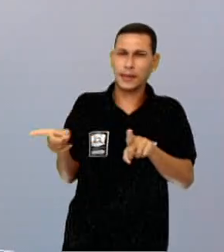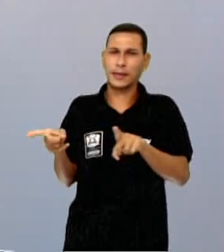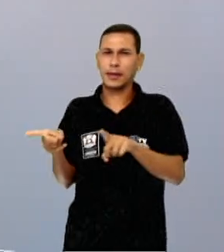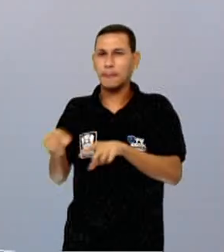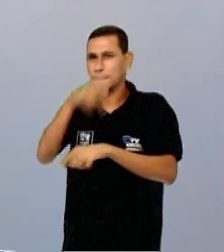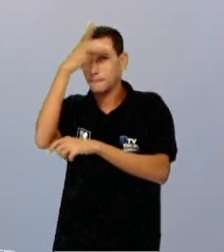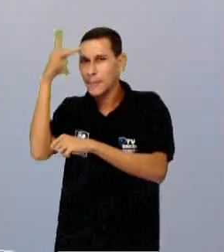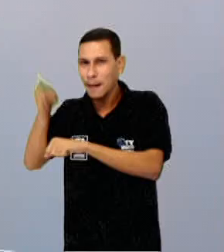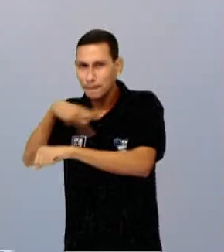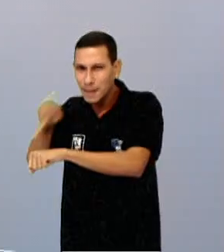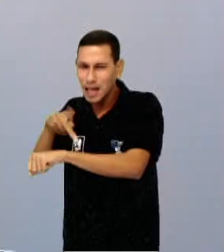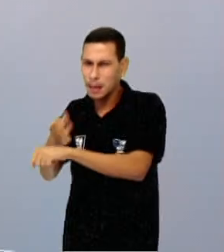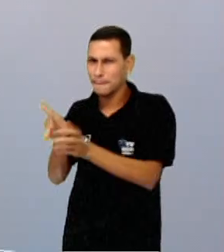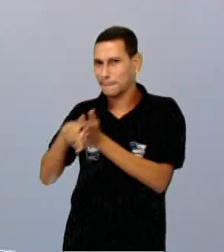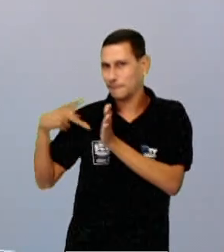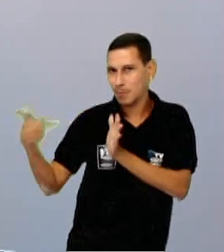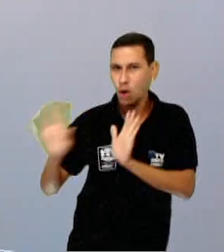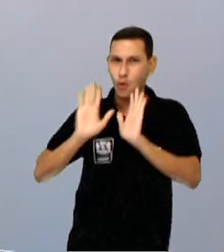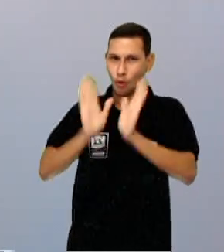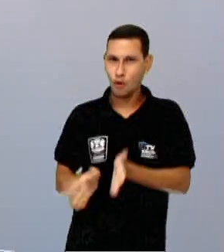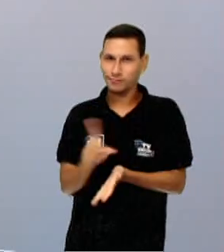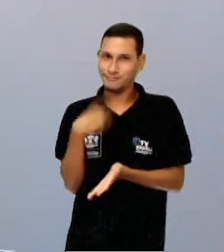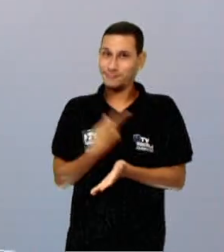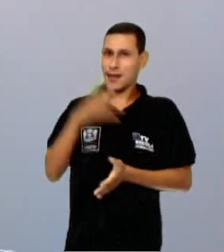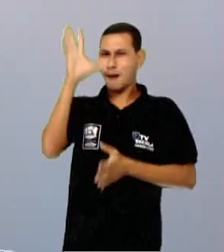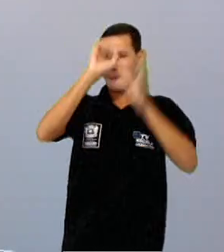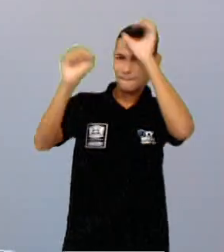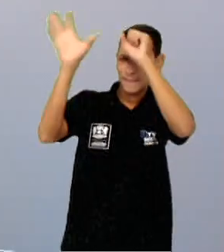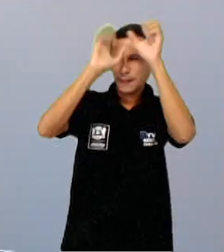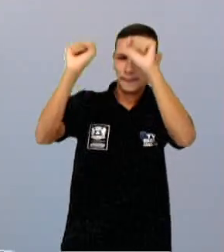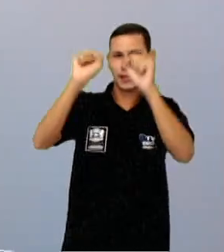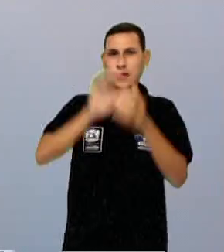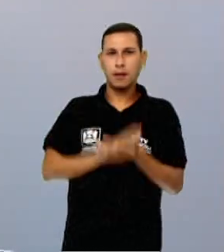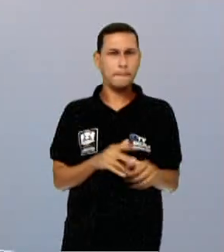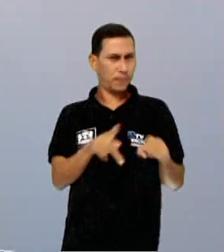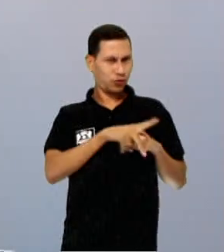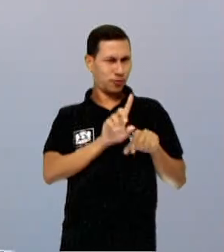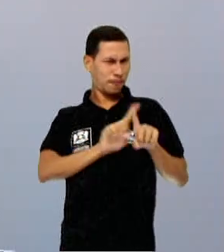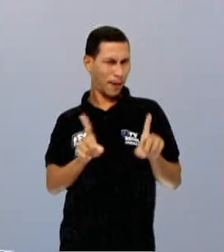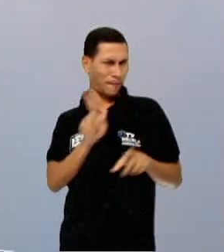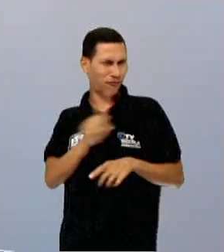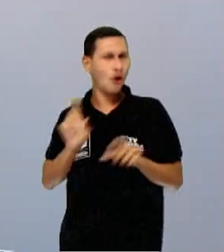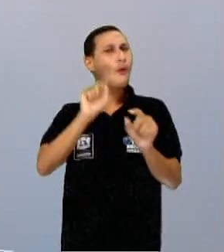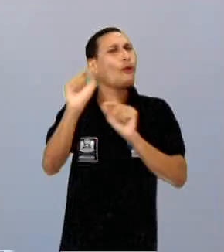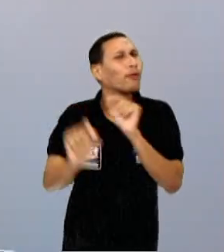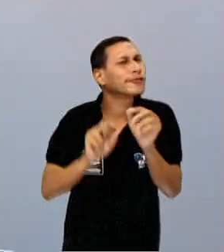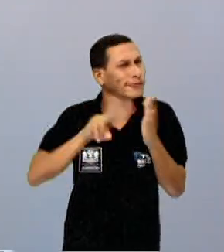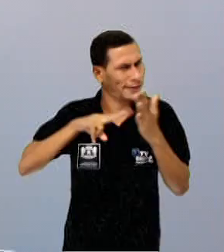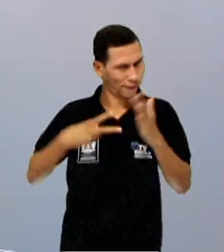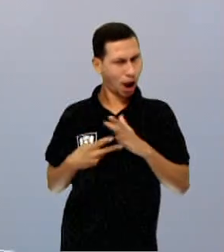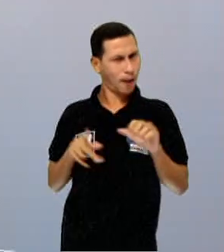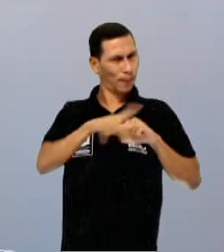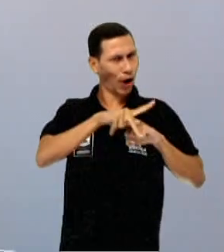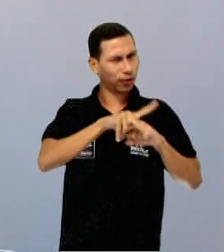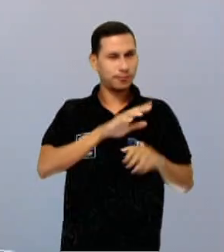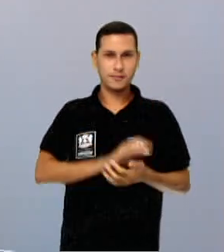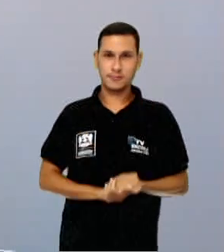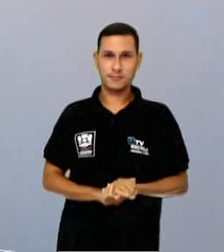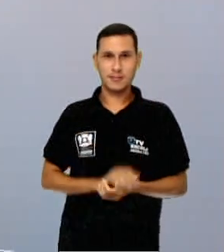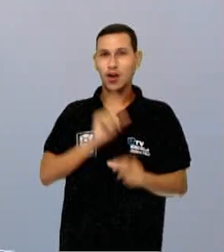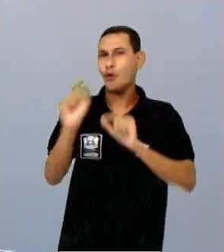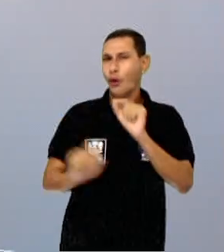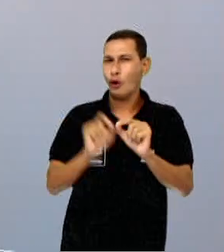hoje nós vamos ver sobre pronomes mas teacher O que é pronome pronome é